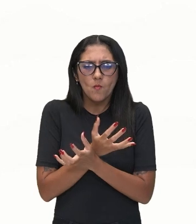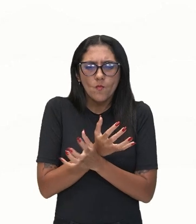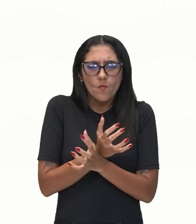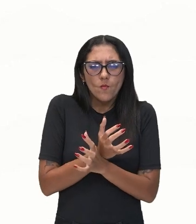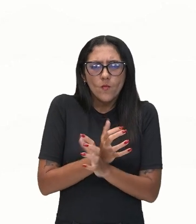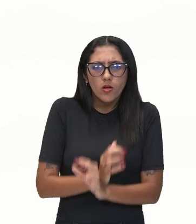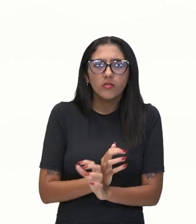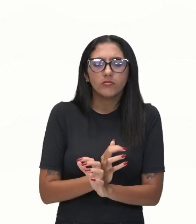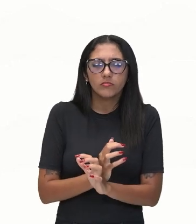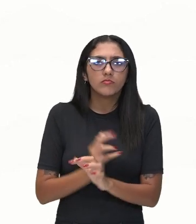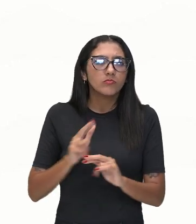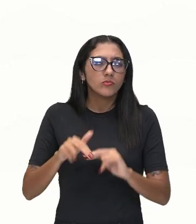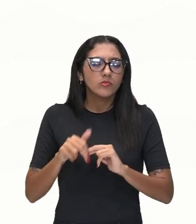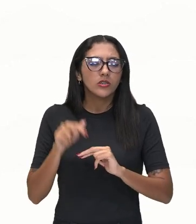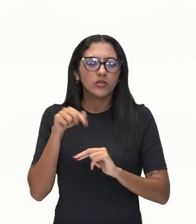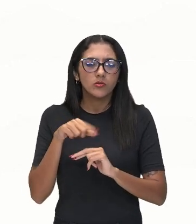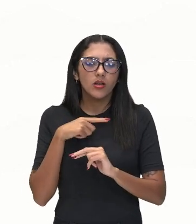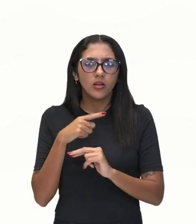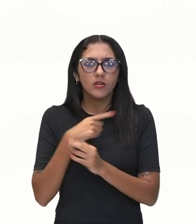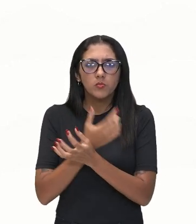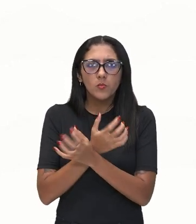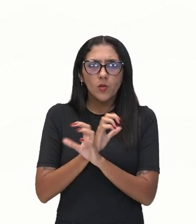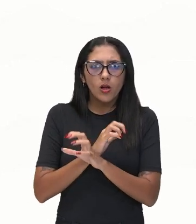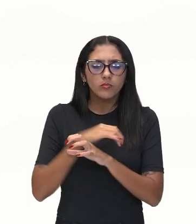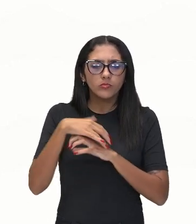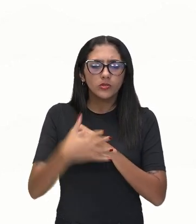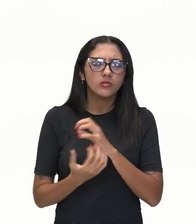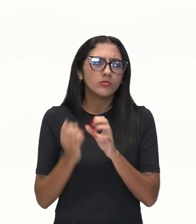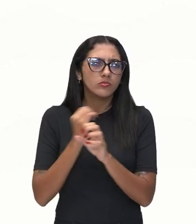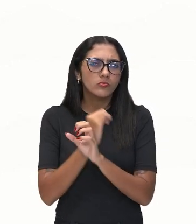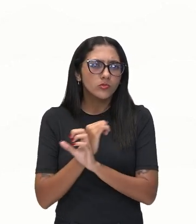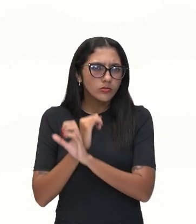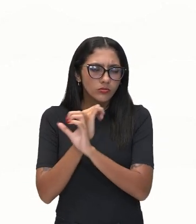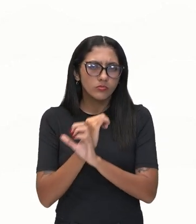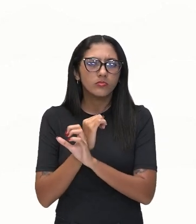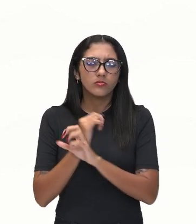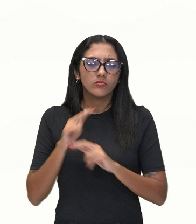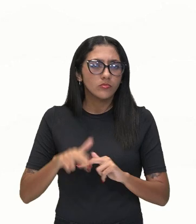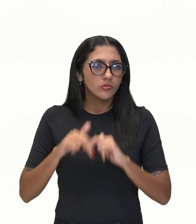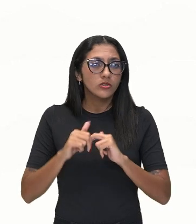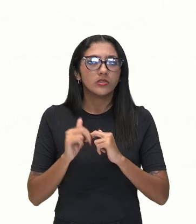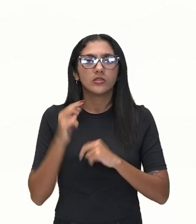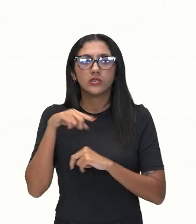e assim eles, por meio de datação de carbono, eles conseguem